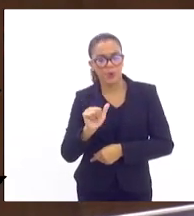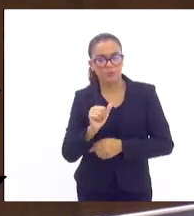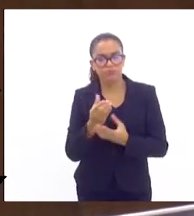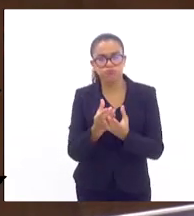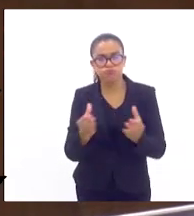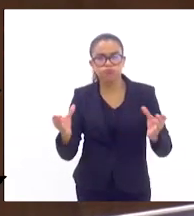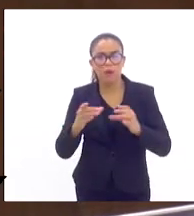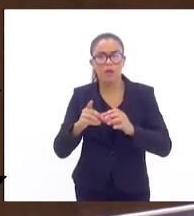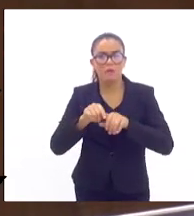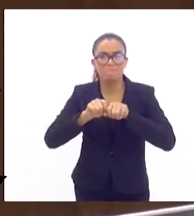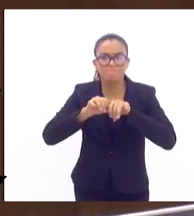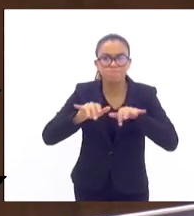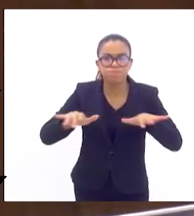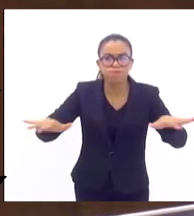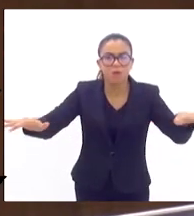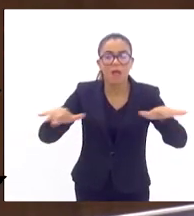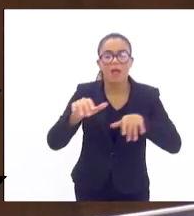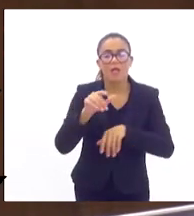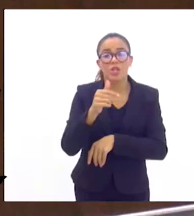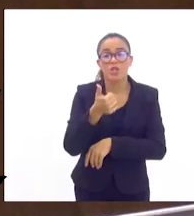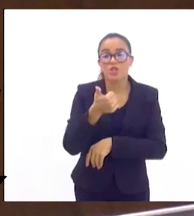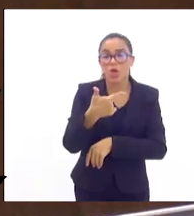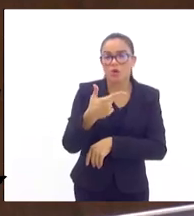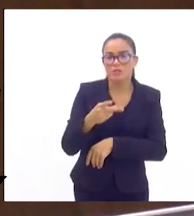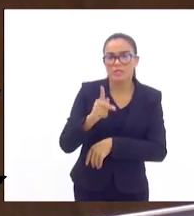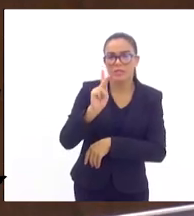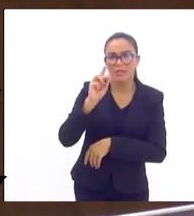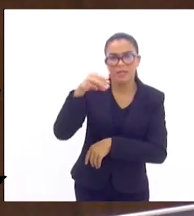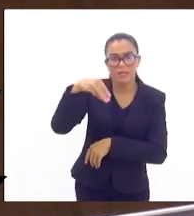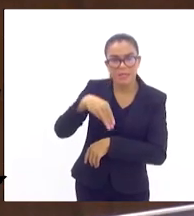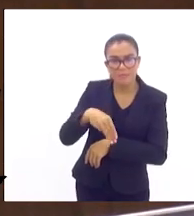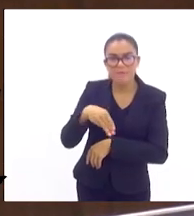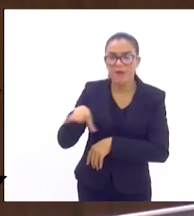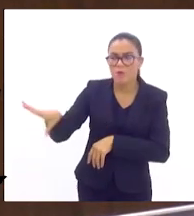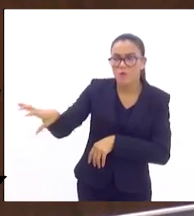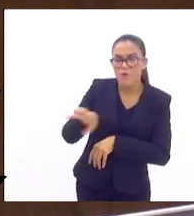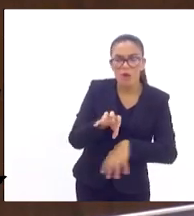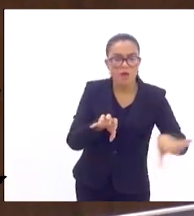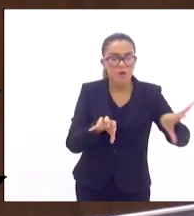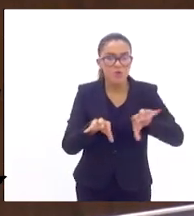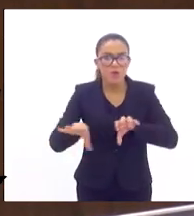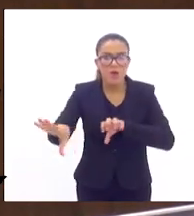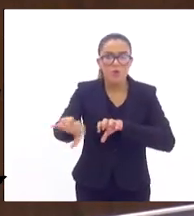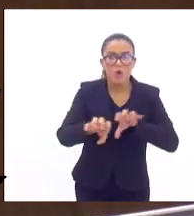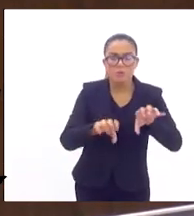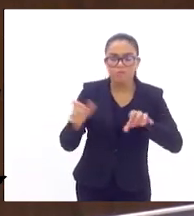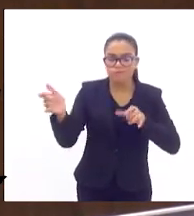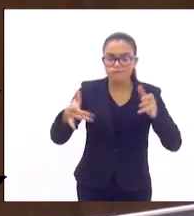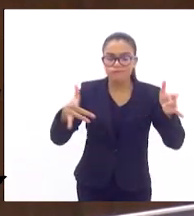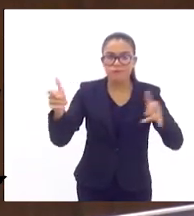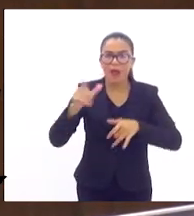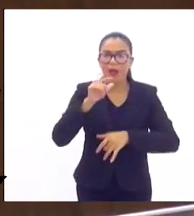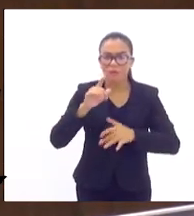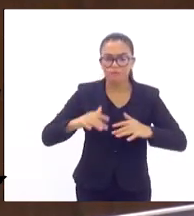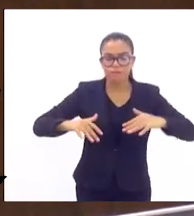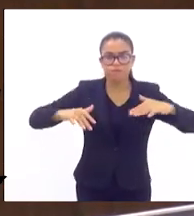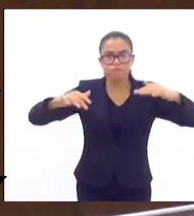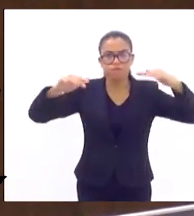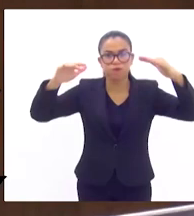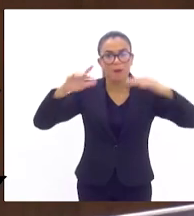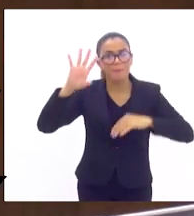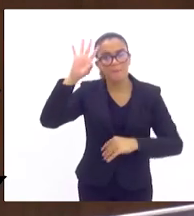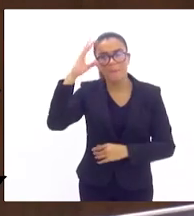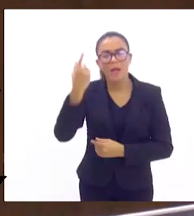está praticamente pronta. Além disso, vamos aumentar a captação de água e a capacidade de tratamento da estação para